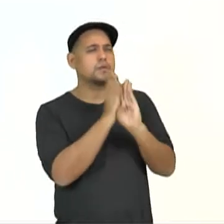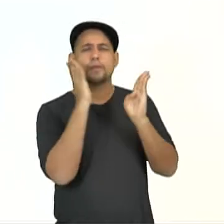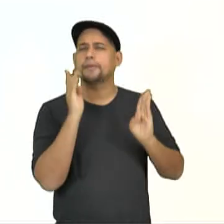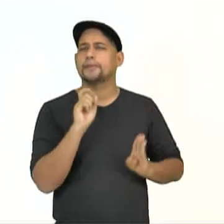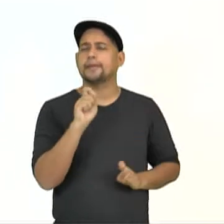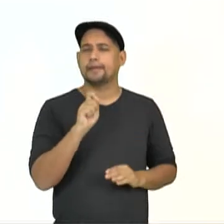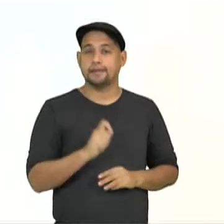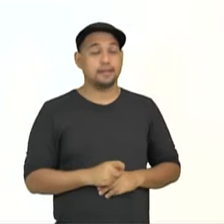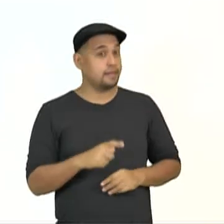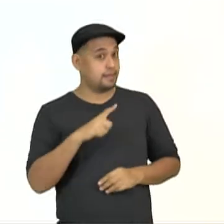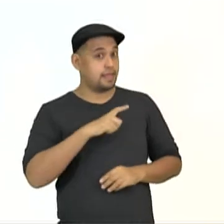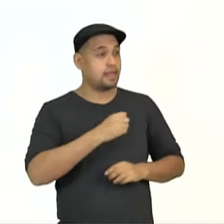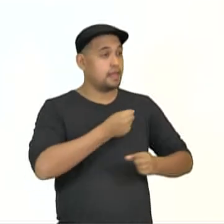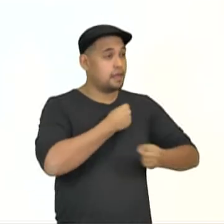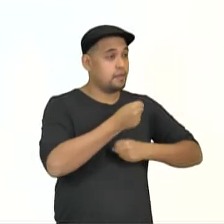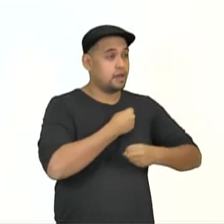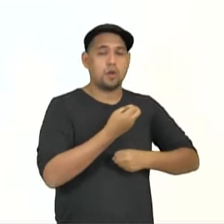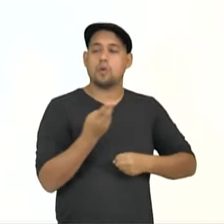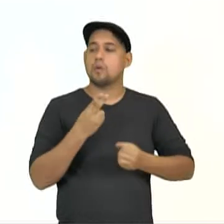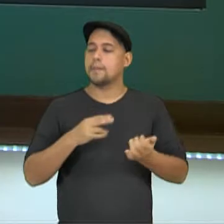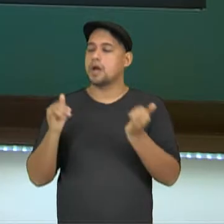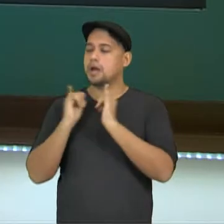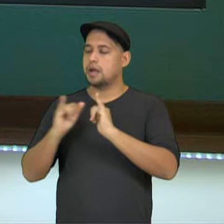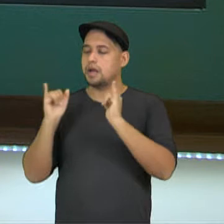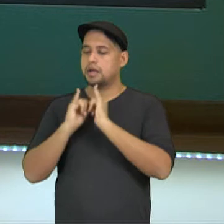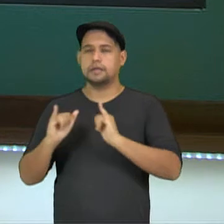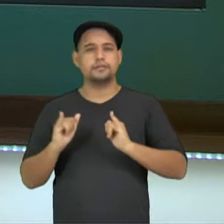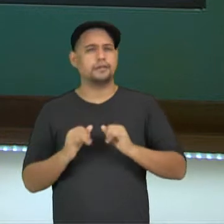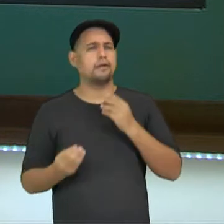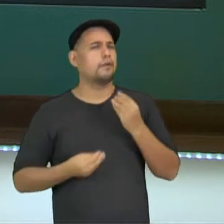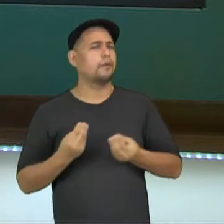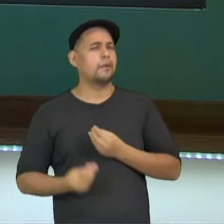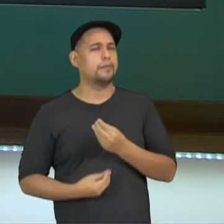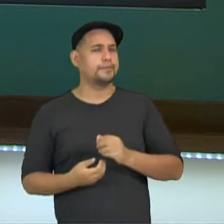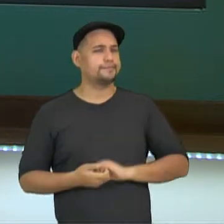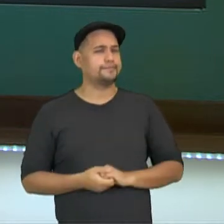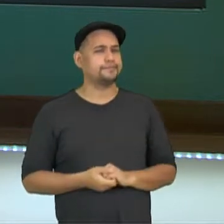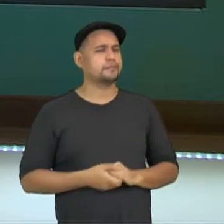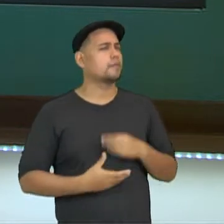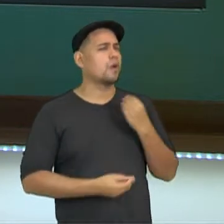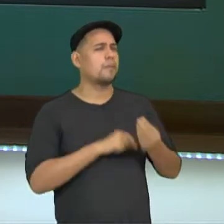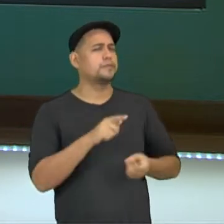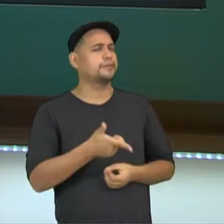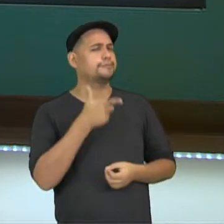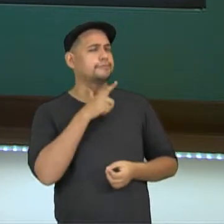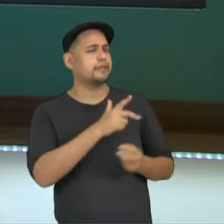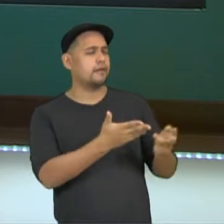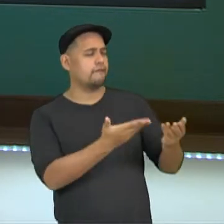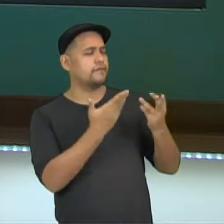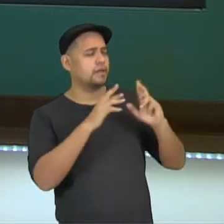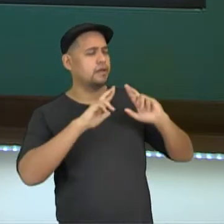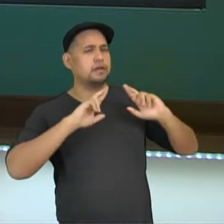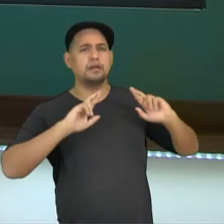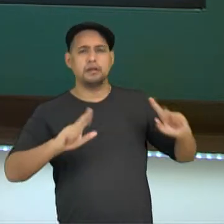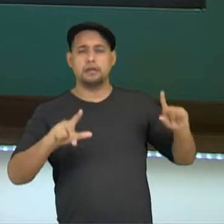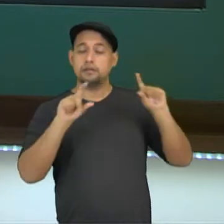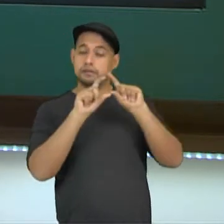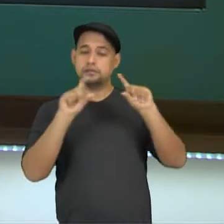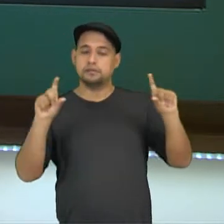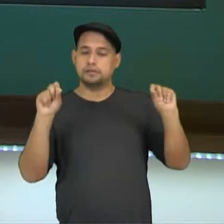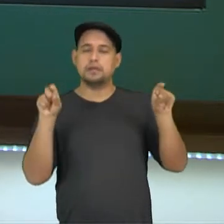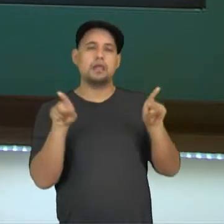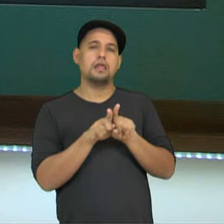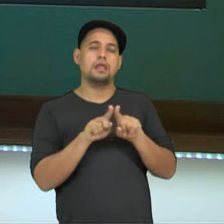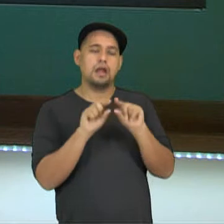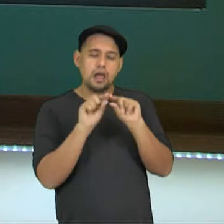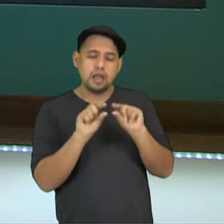descobrir se é uma reportagem ou uma notícia. Como? Então, como que você consegue distinguir ali através do título e da